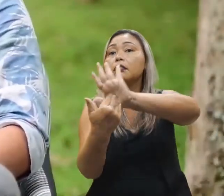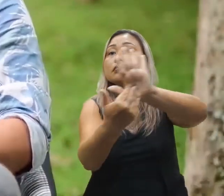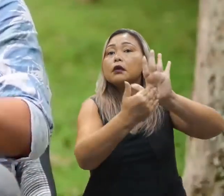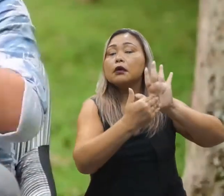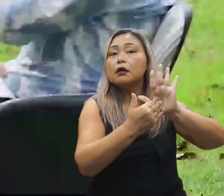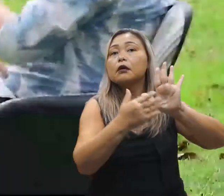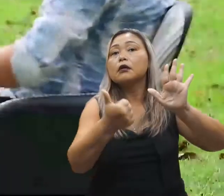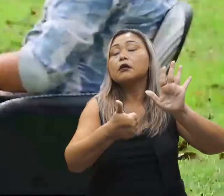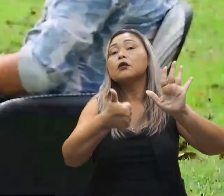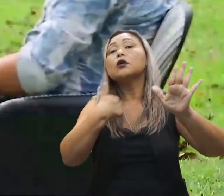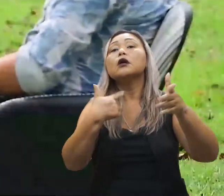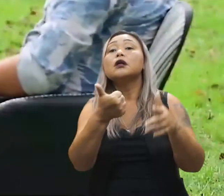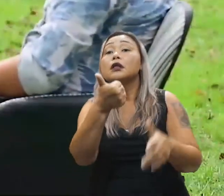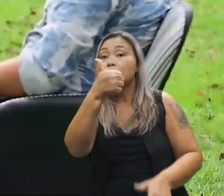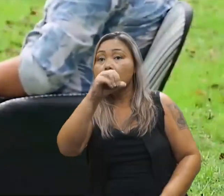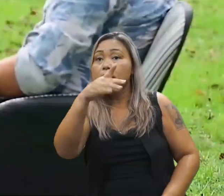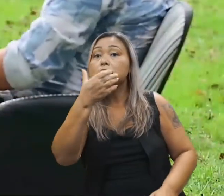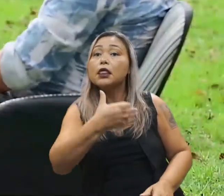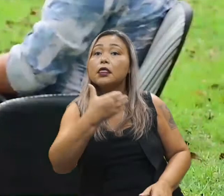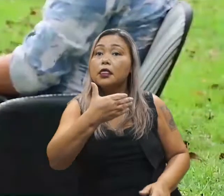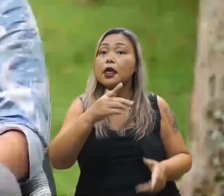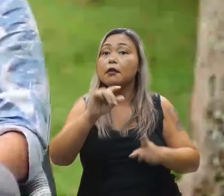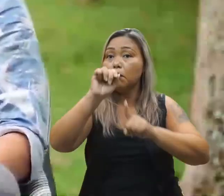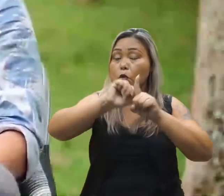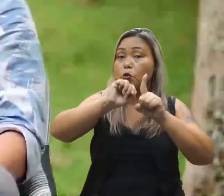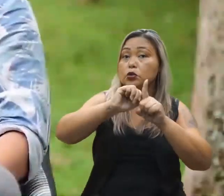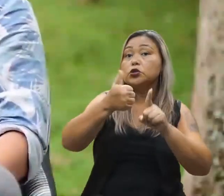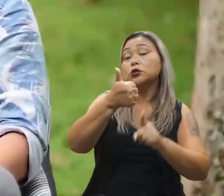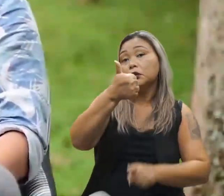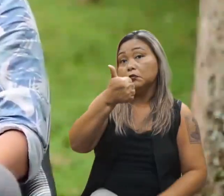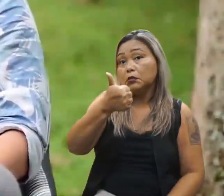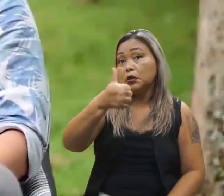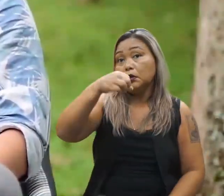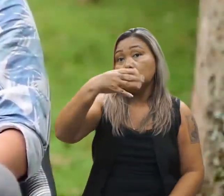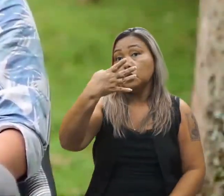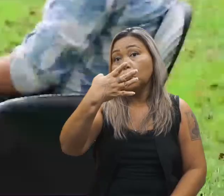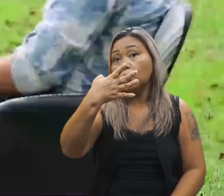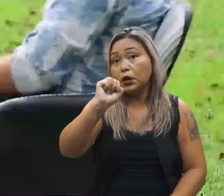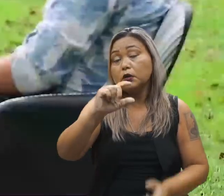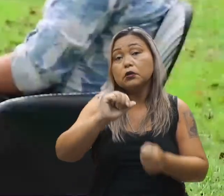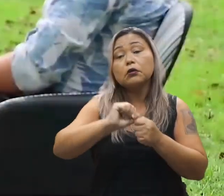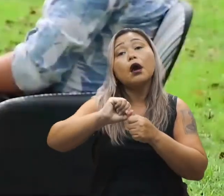dezembro de 48, que ela nasce justamente por causa do contexto do pós-Grande Guerra,